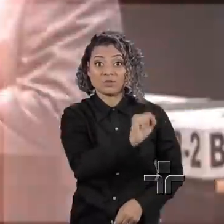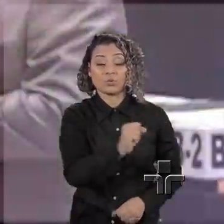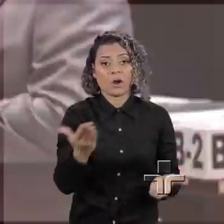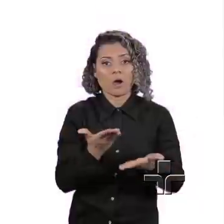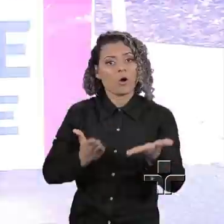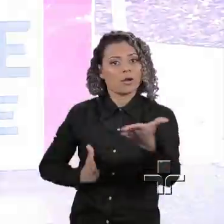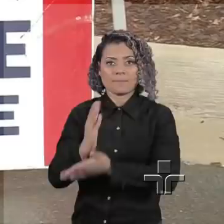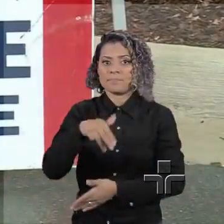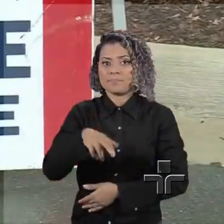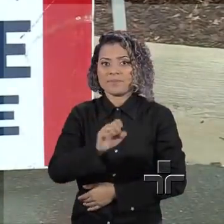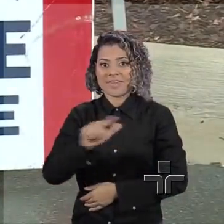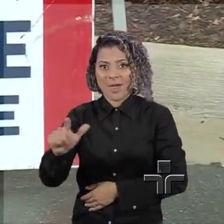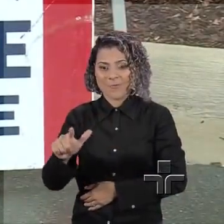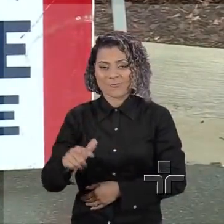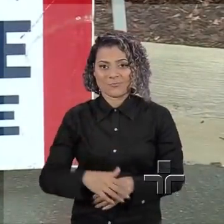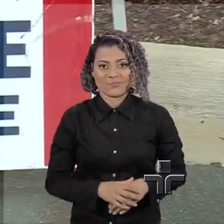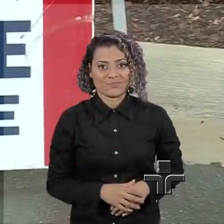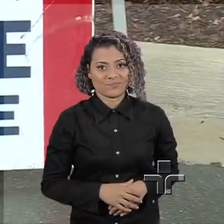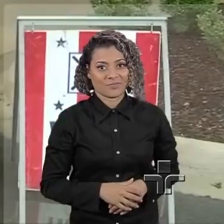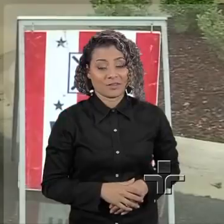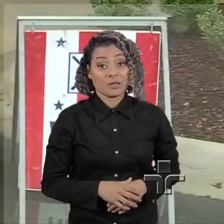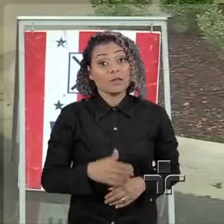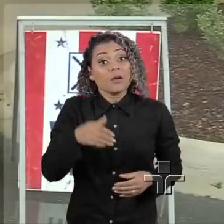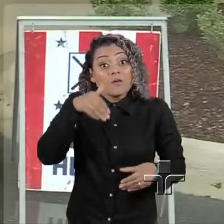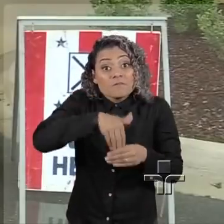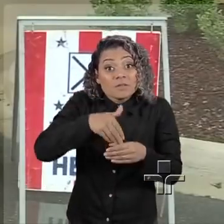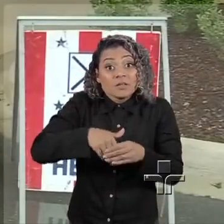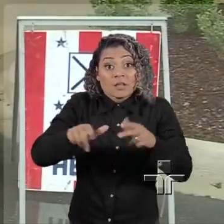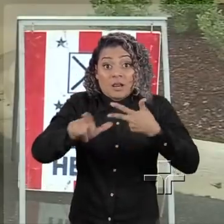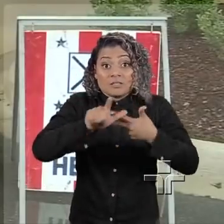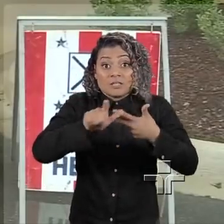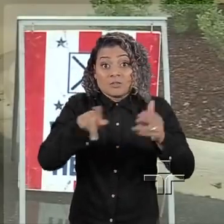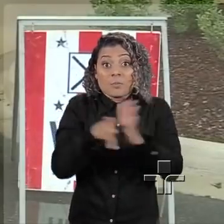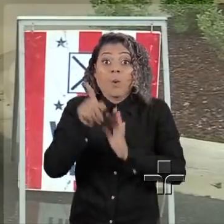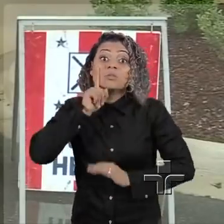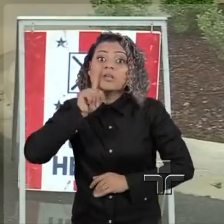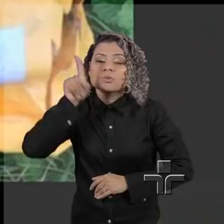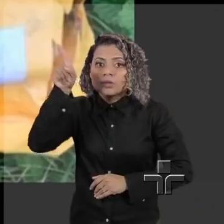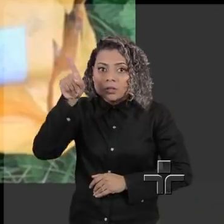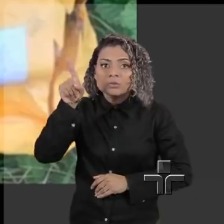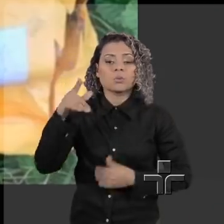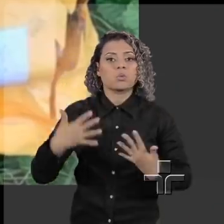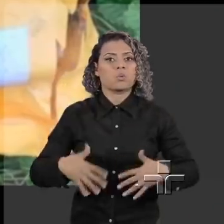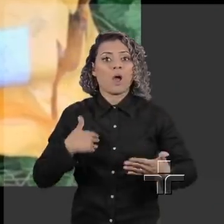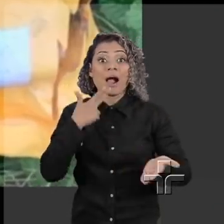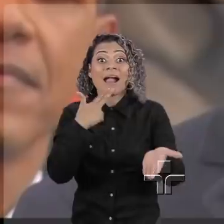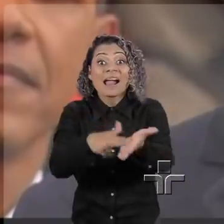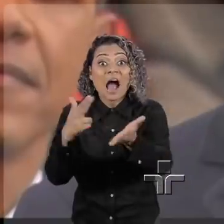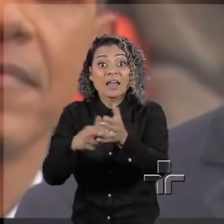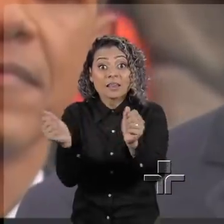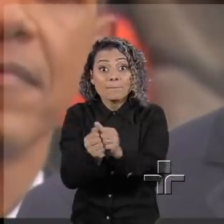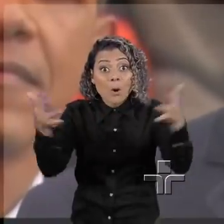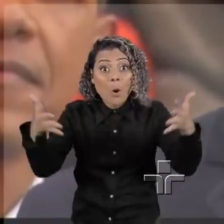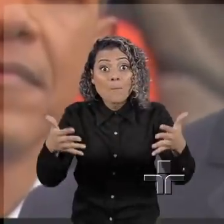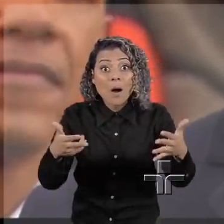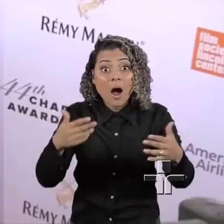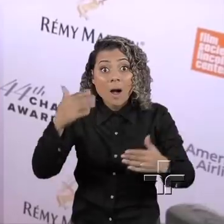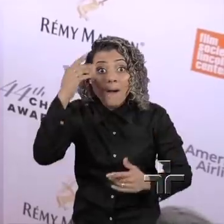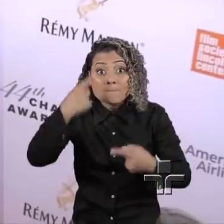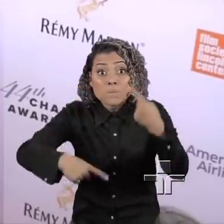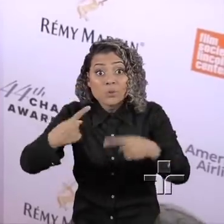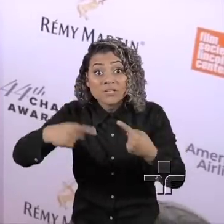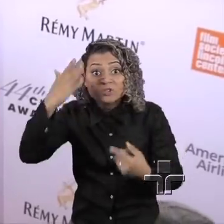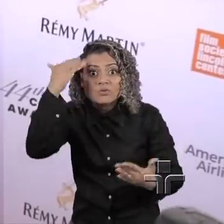Díaz-Canel. Às vésperas das eleições legislativas dos Estados Unidos, cartas-bomba foram enviadas a